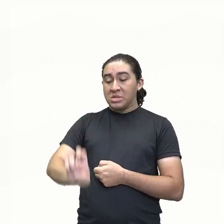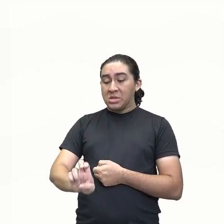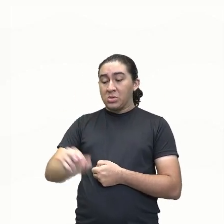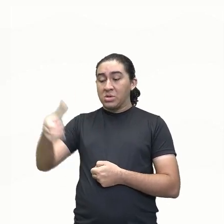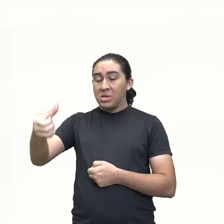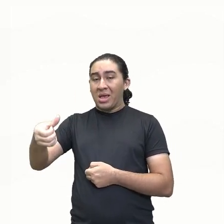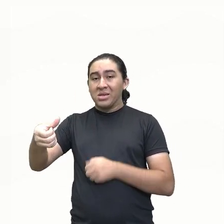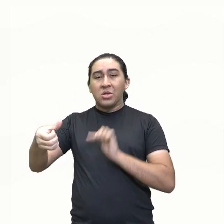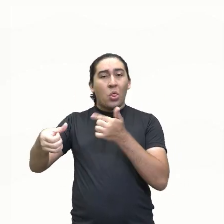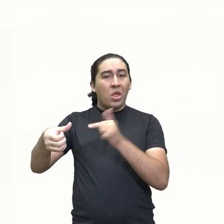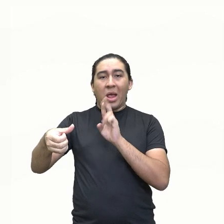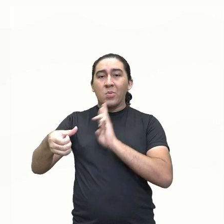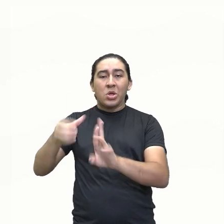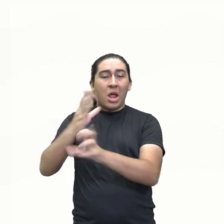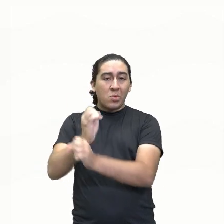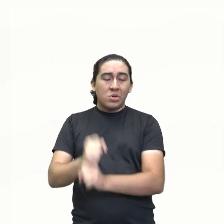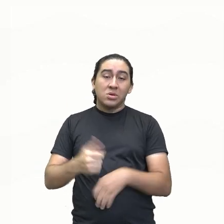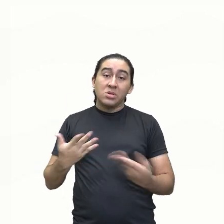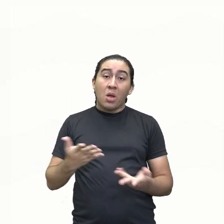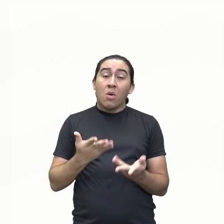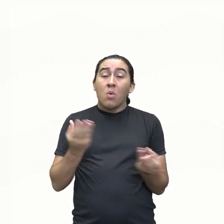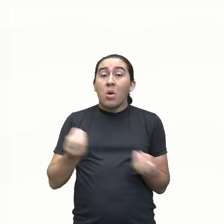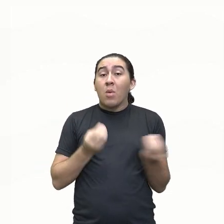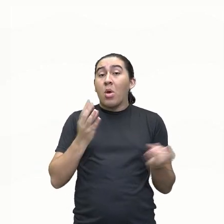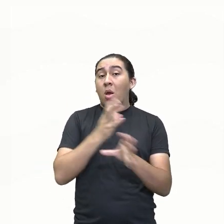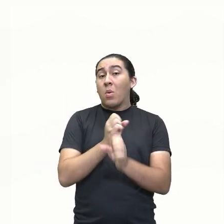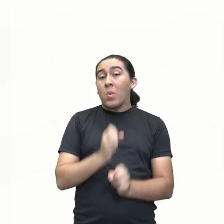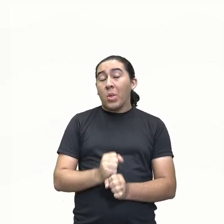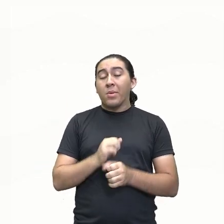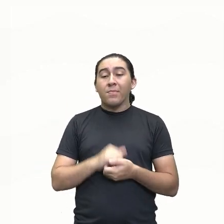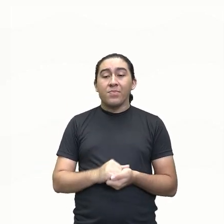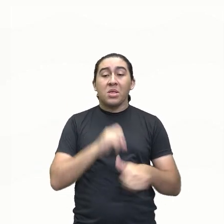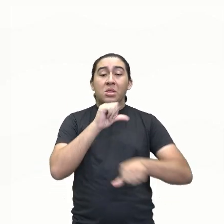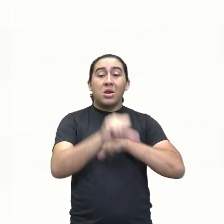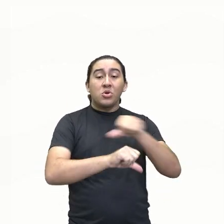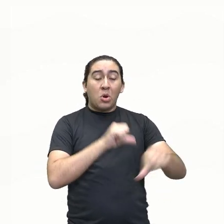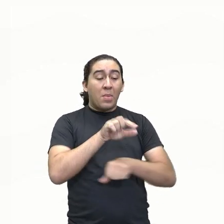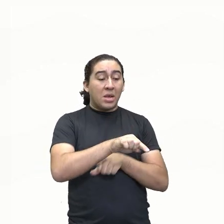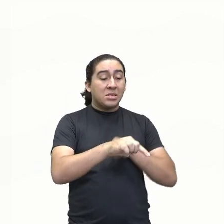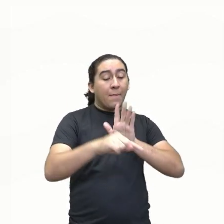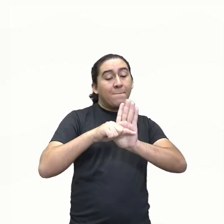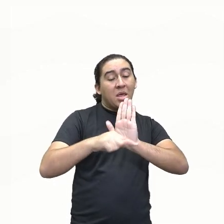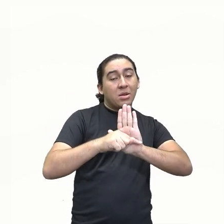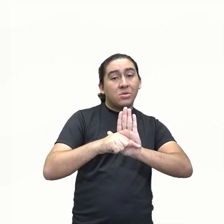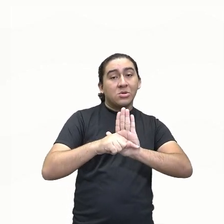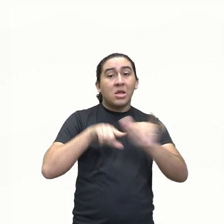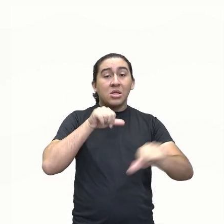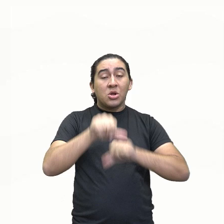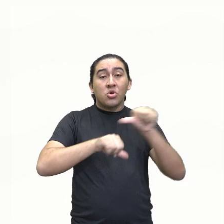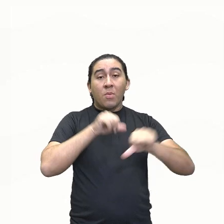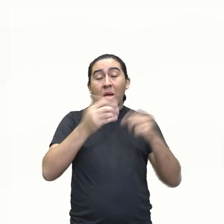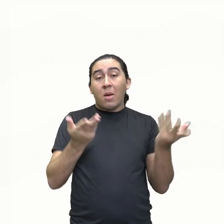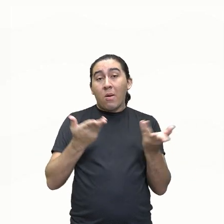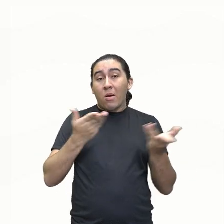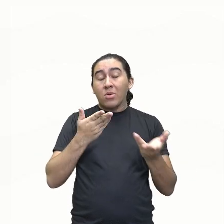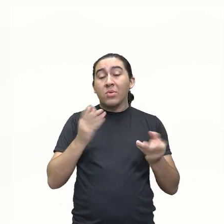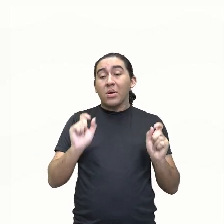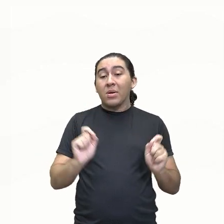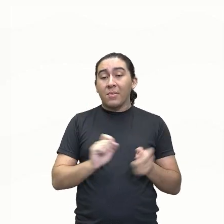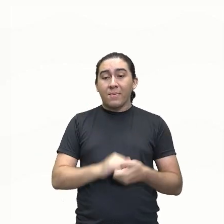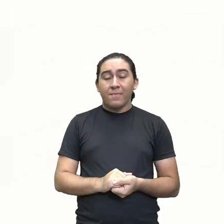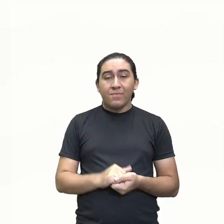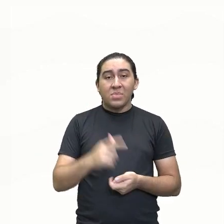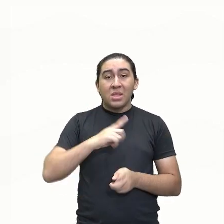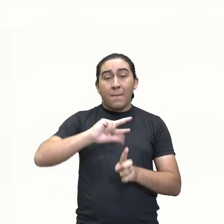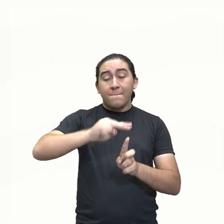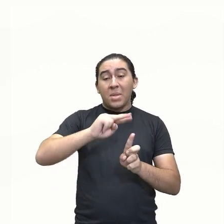certo? O que a gente faz então? Nós vamos transformar isso daqui em um quociente. Ou seja, vou